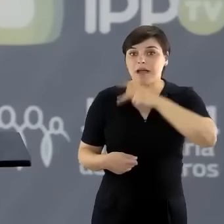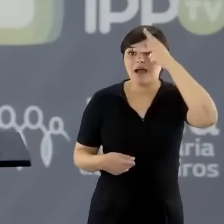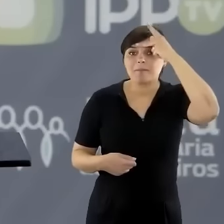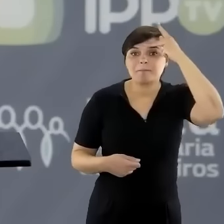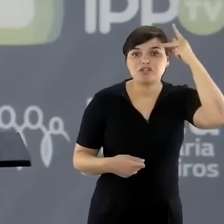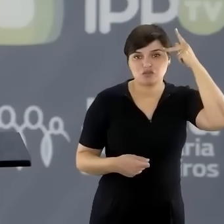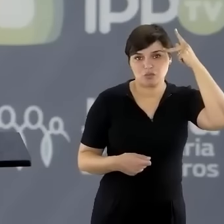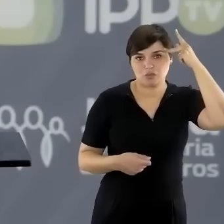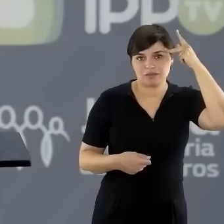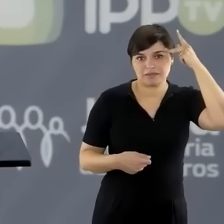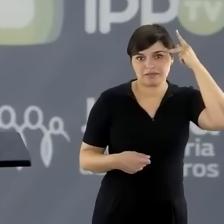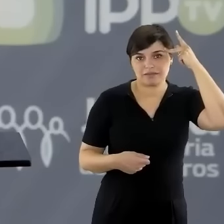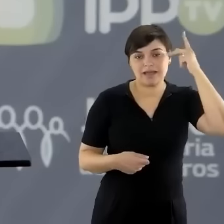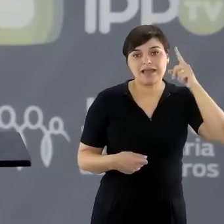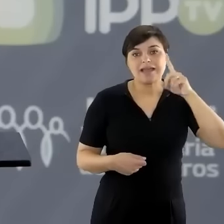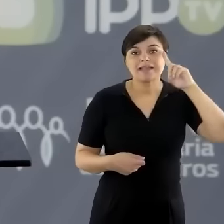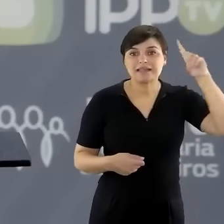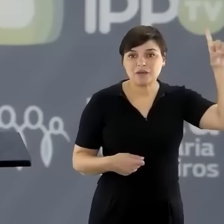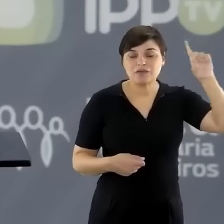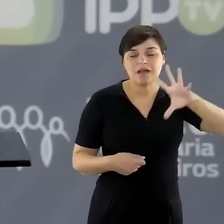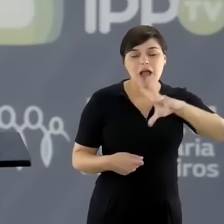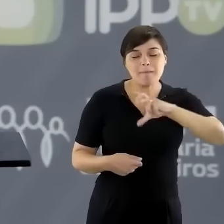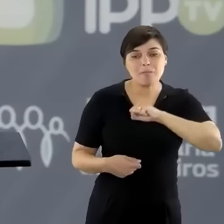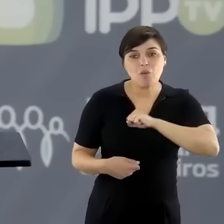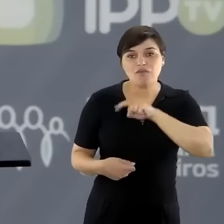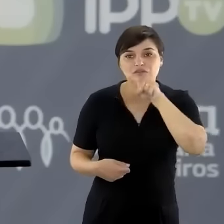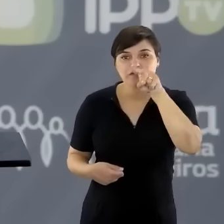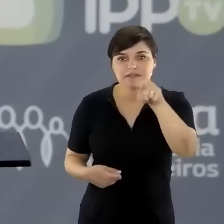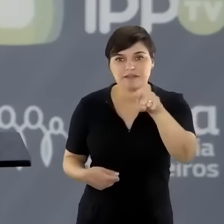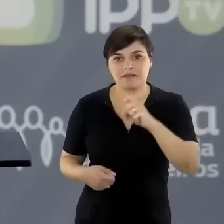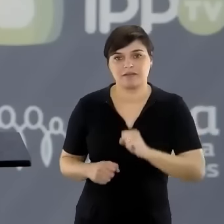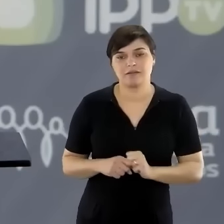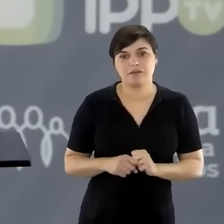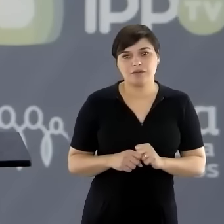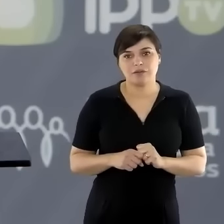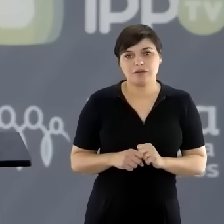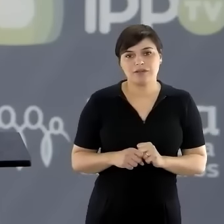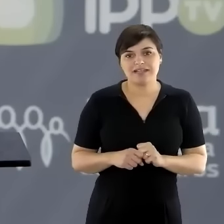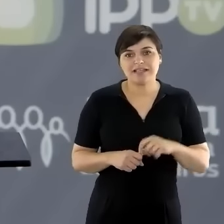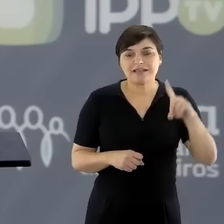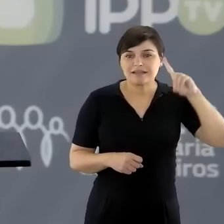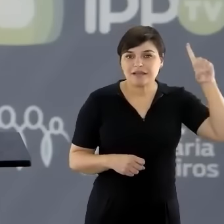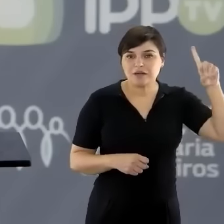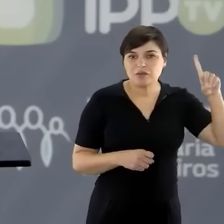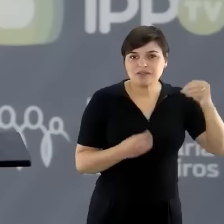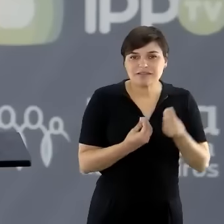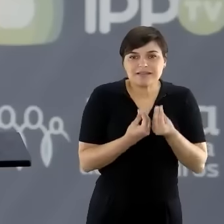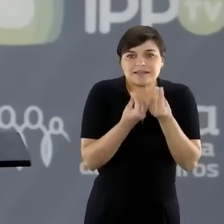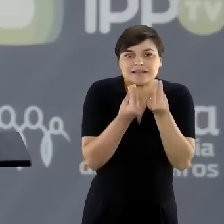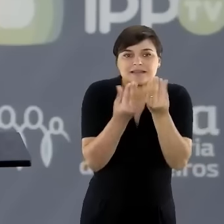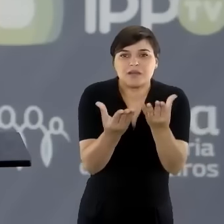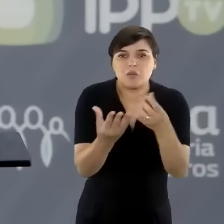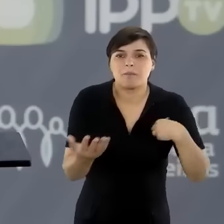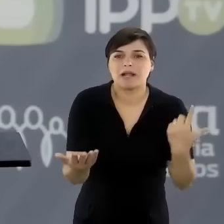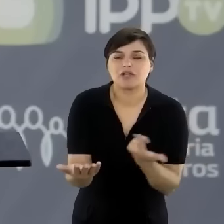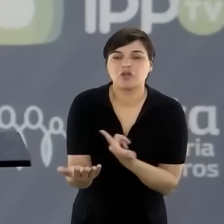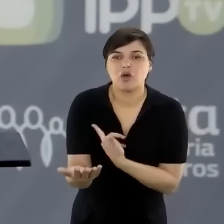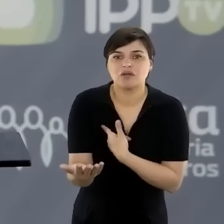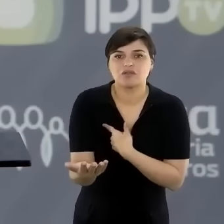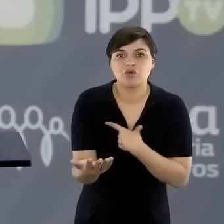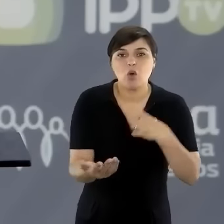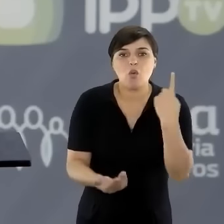você Deus amou a mim porque Deus amou o mundo de tal maneira que deu seu filho unigênito para que todo que nele crê